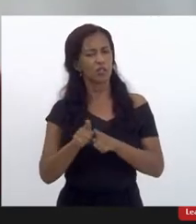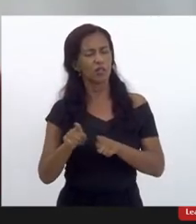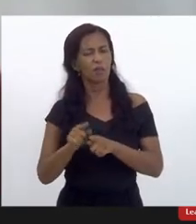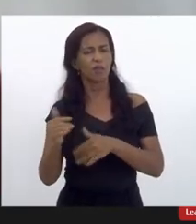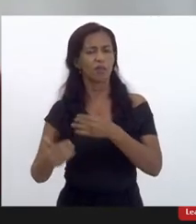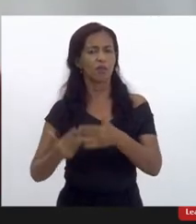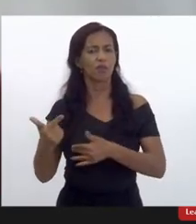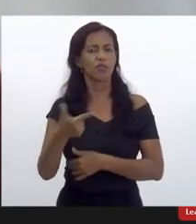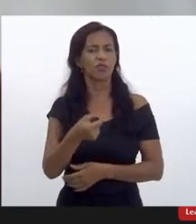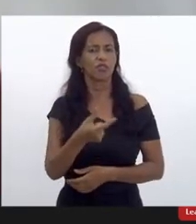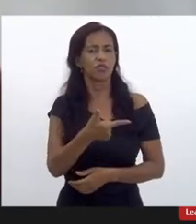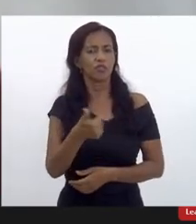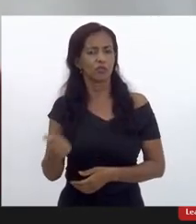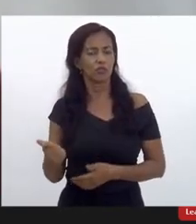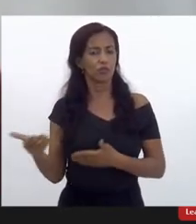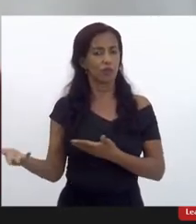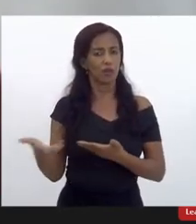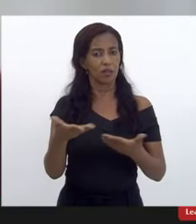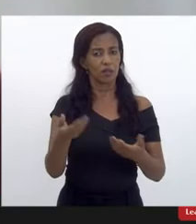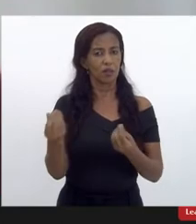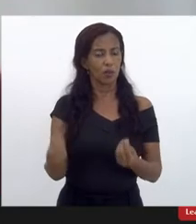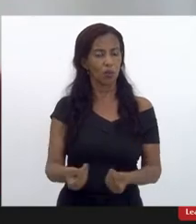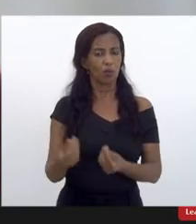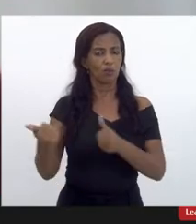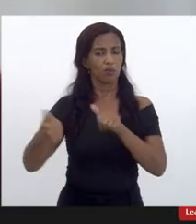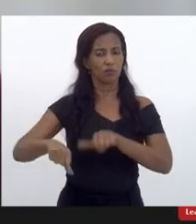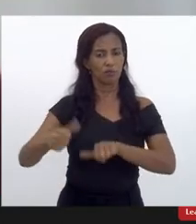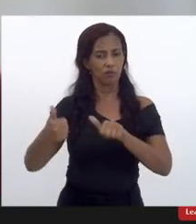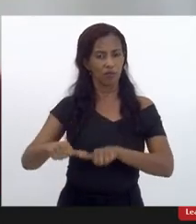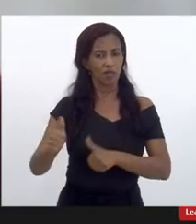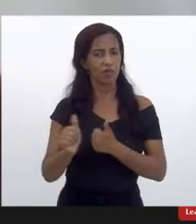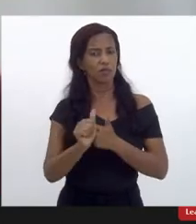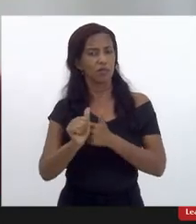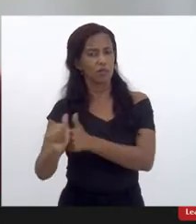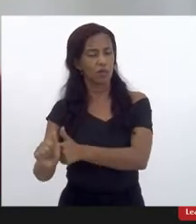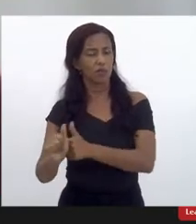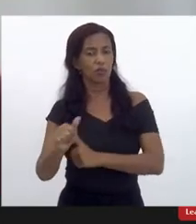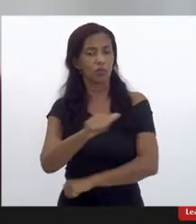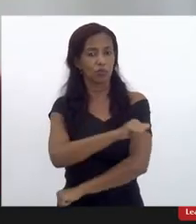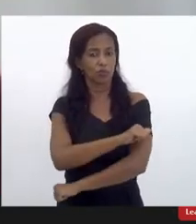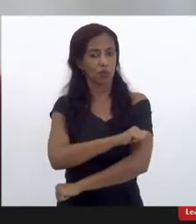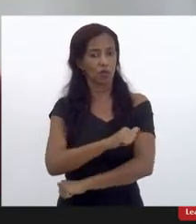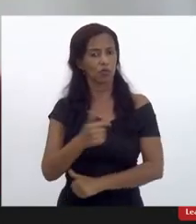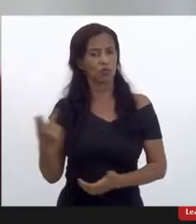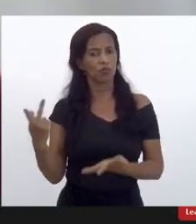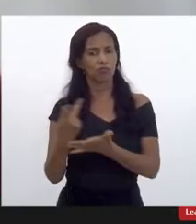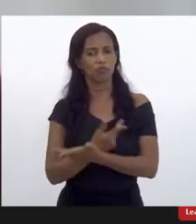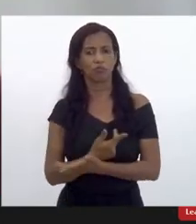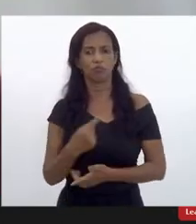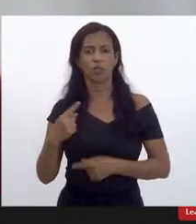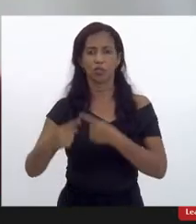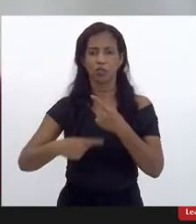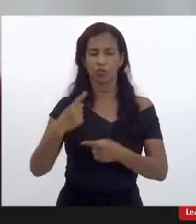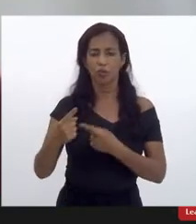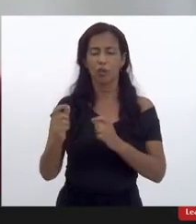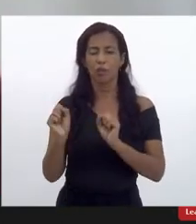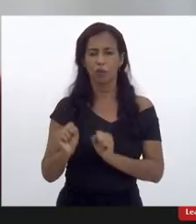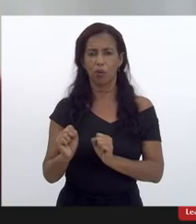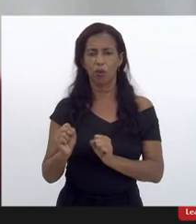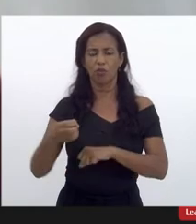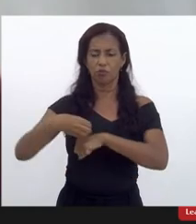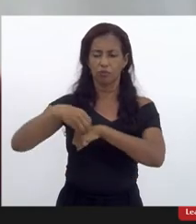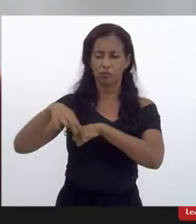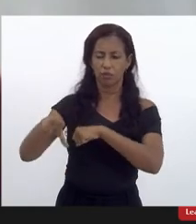de 2021, assim como essa avaliação diagnóstica, esse acompanhamento dos alunos que é feito, e a gente posteriormente pode passar para a